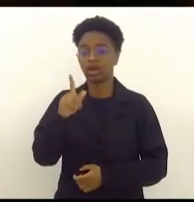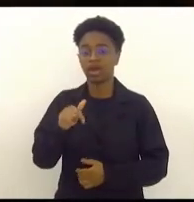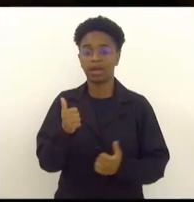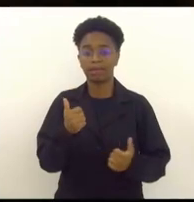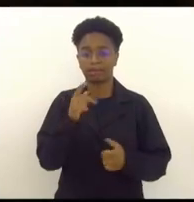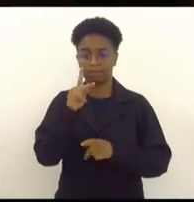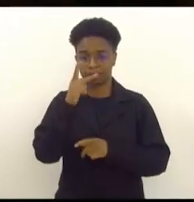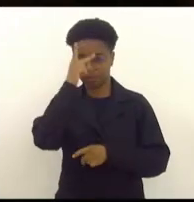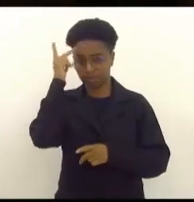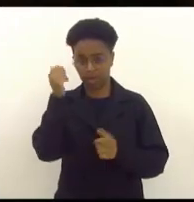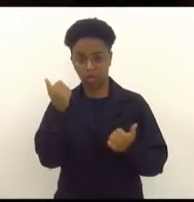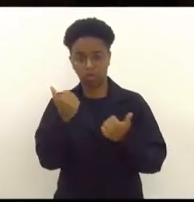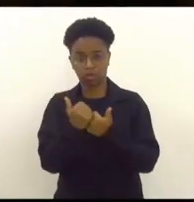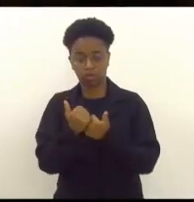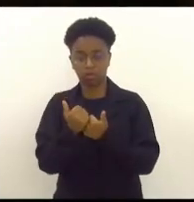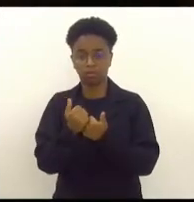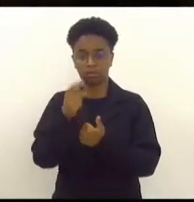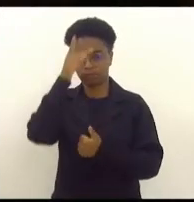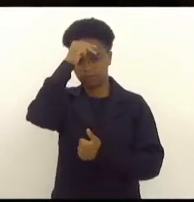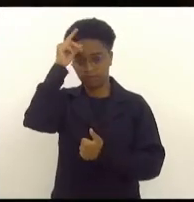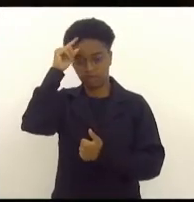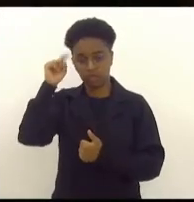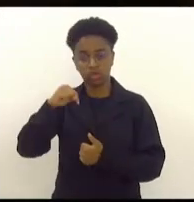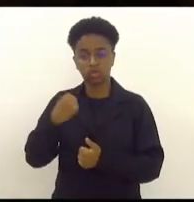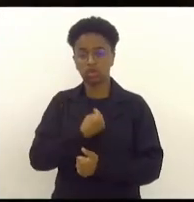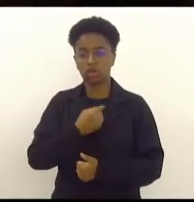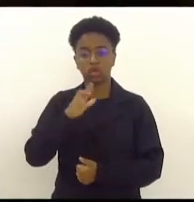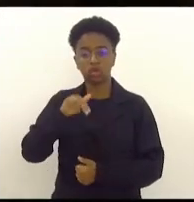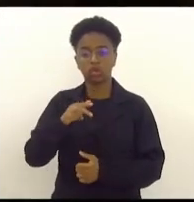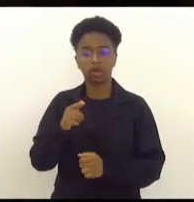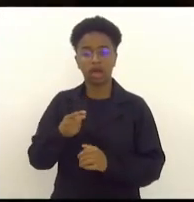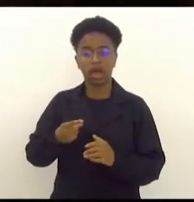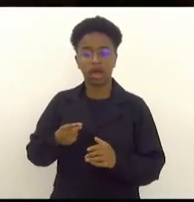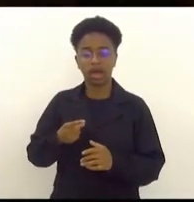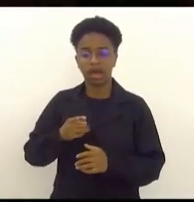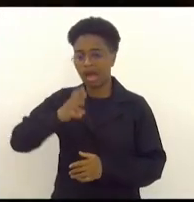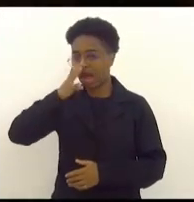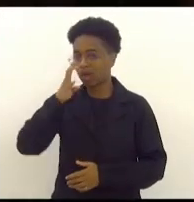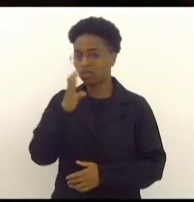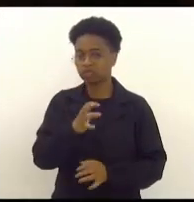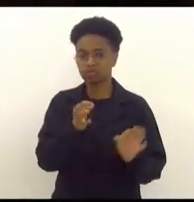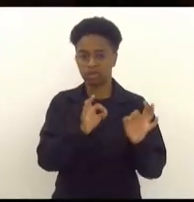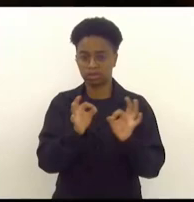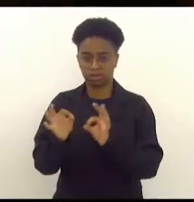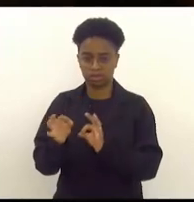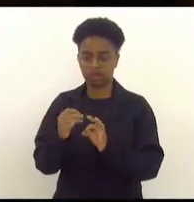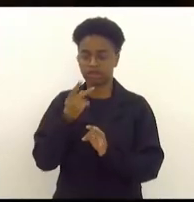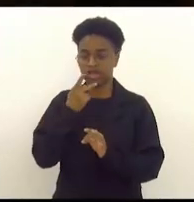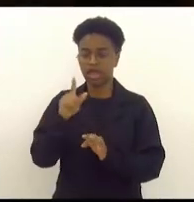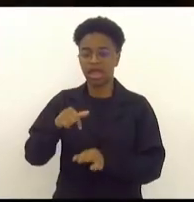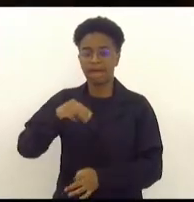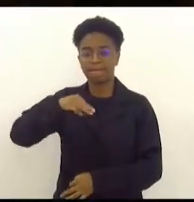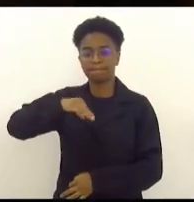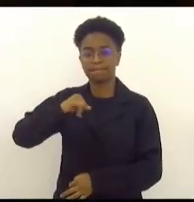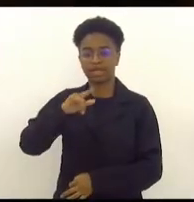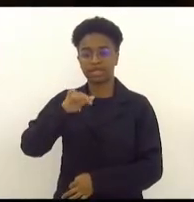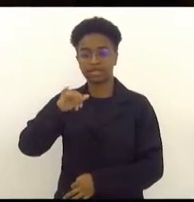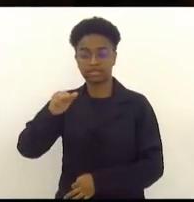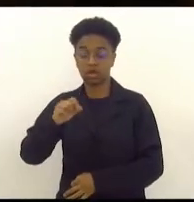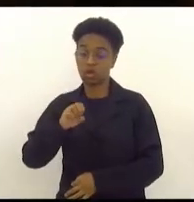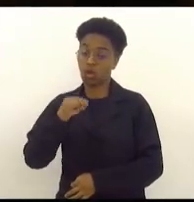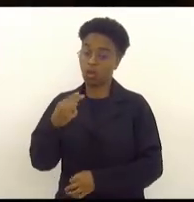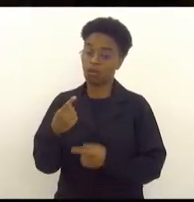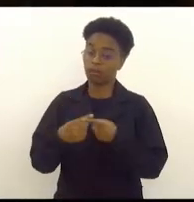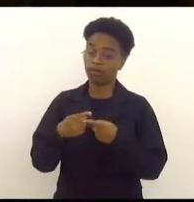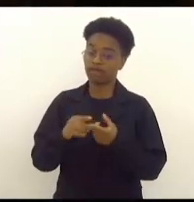nós nunca usamos nenhum chefe de poder executivo de miliciano talvez ou porque não tem um coragem ou